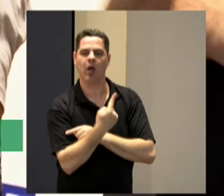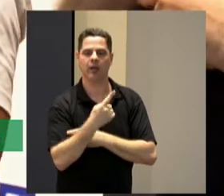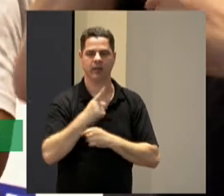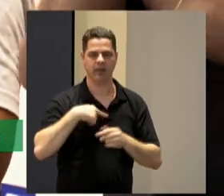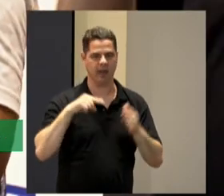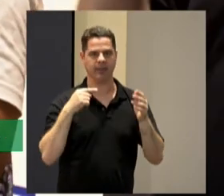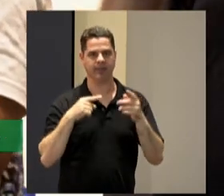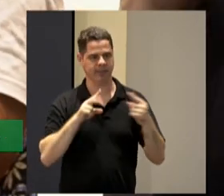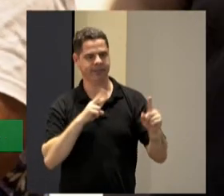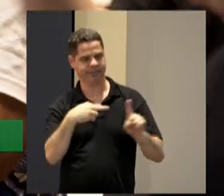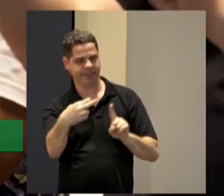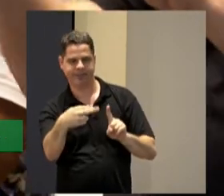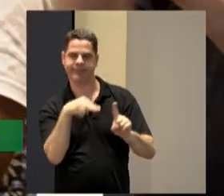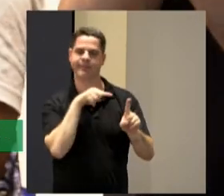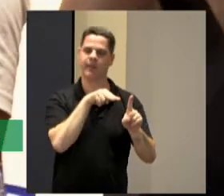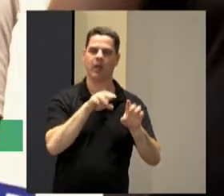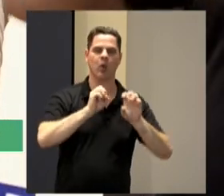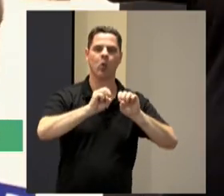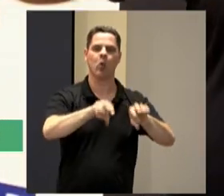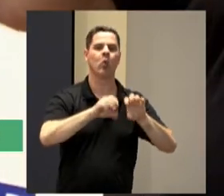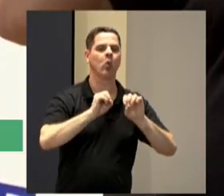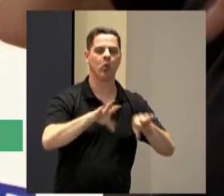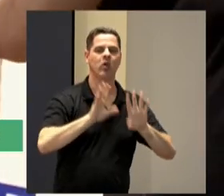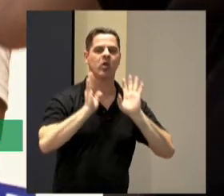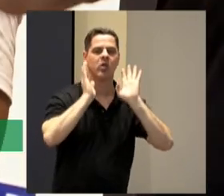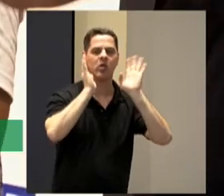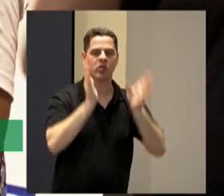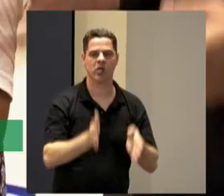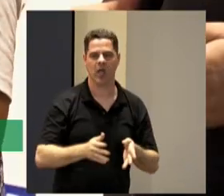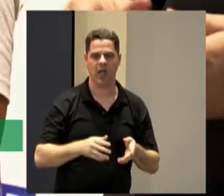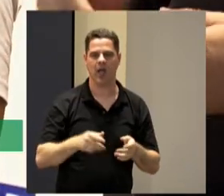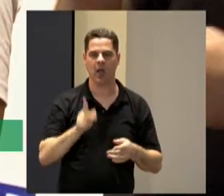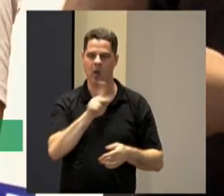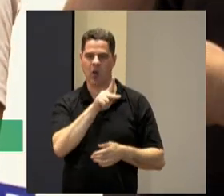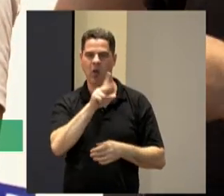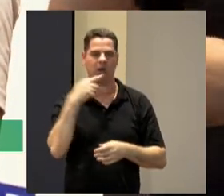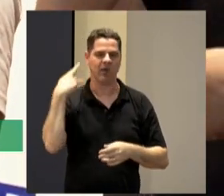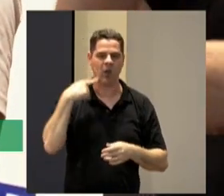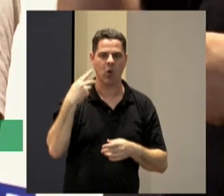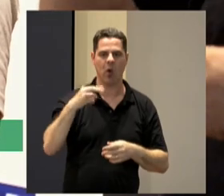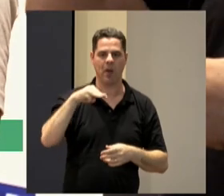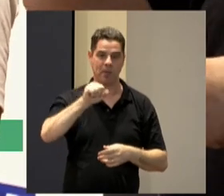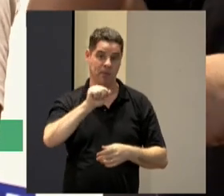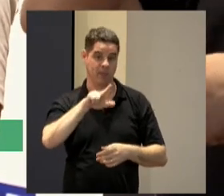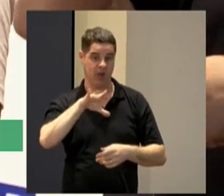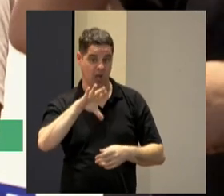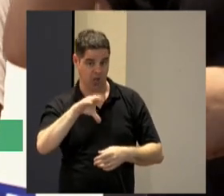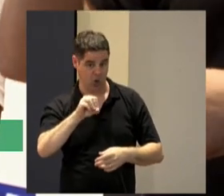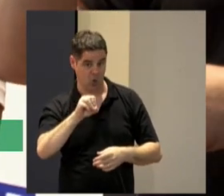nossa perspectiva de educação, aquilo que o Márcio também trouxe. Primeiro,